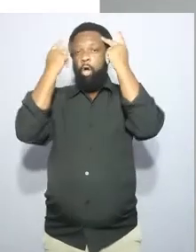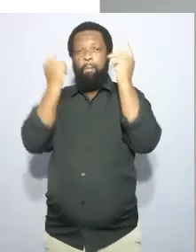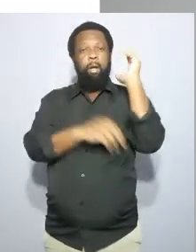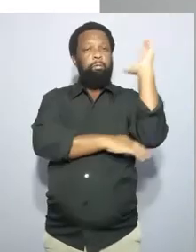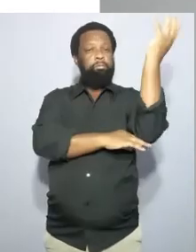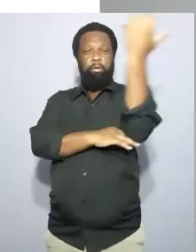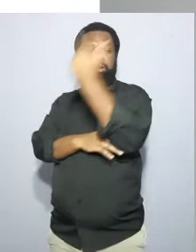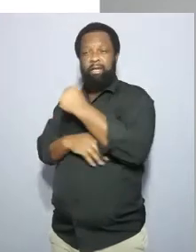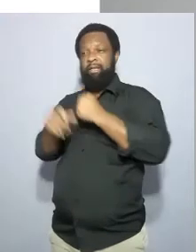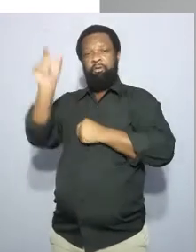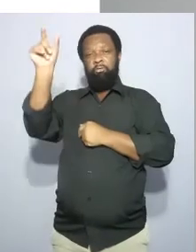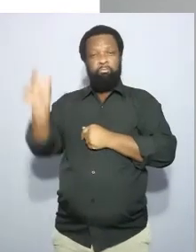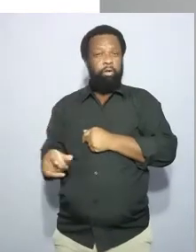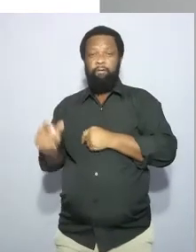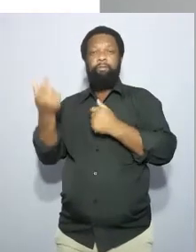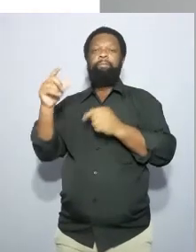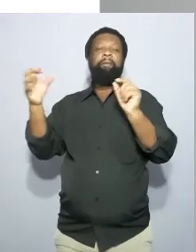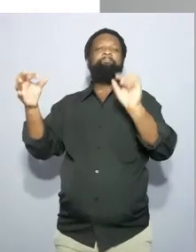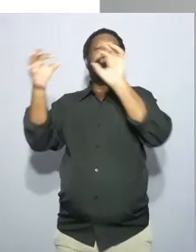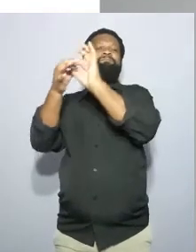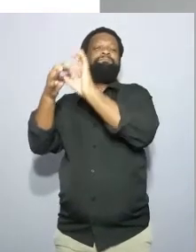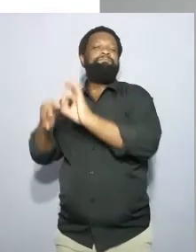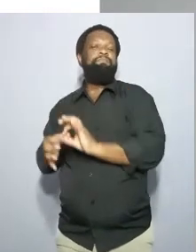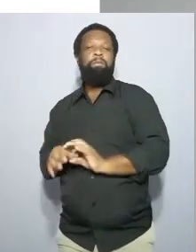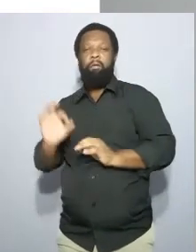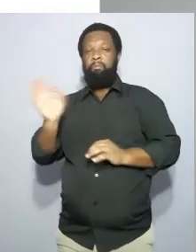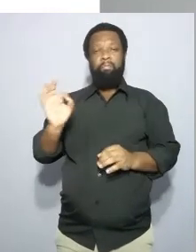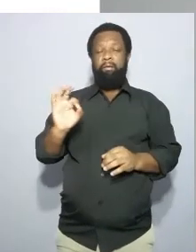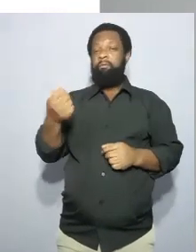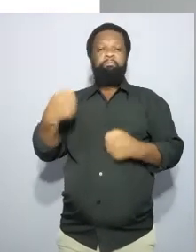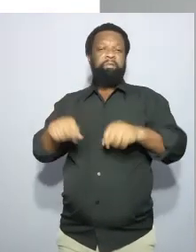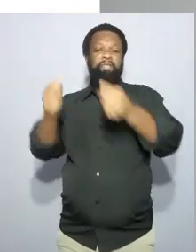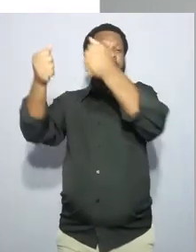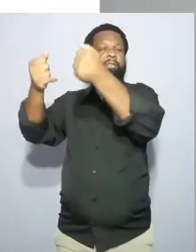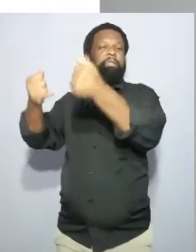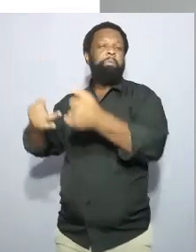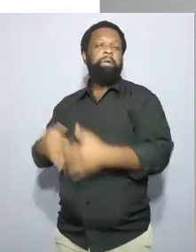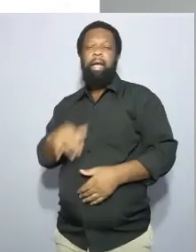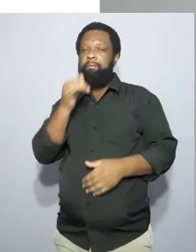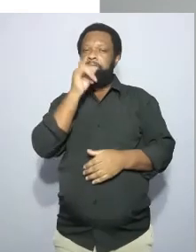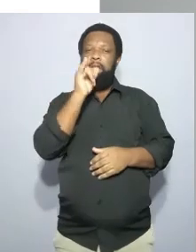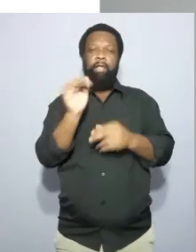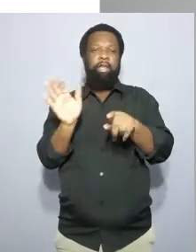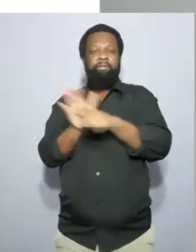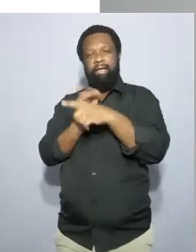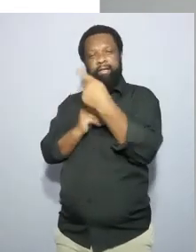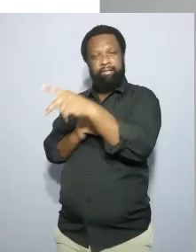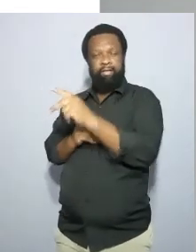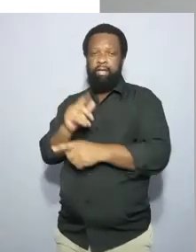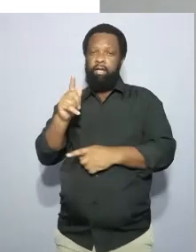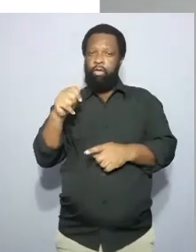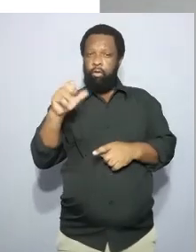ligações não acontecem. Então, não tem porquê falar em eletronegatividade para gases nobres.